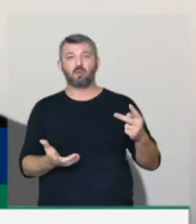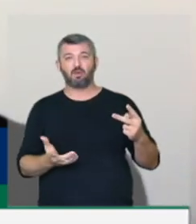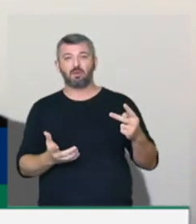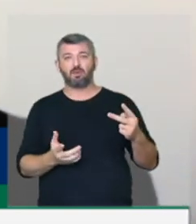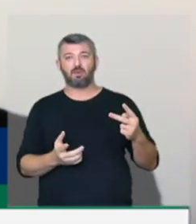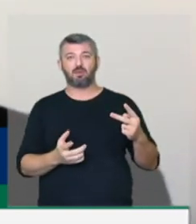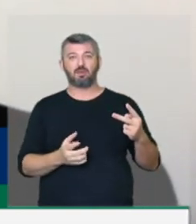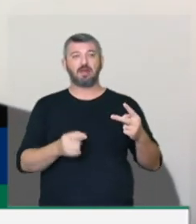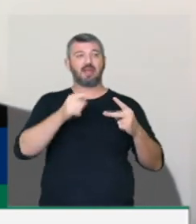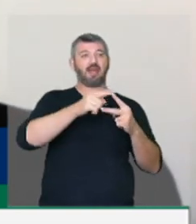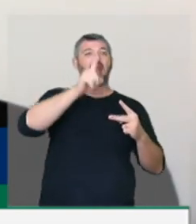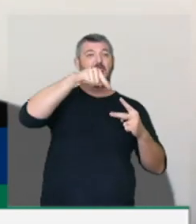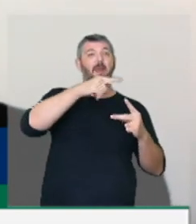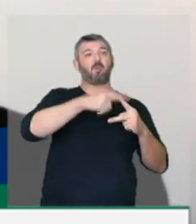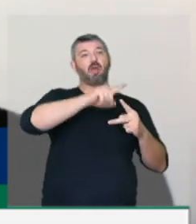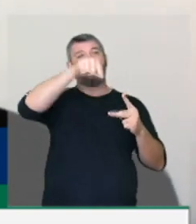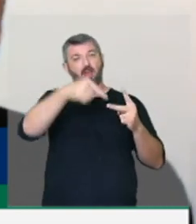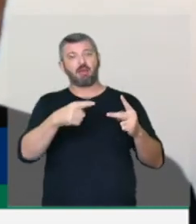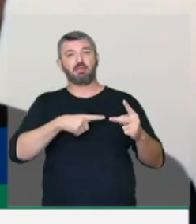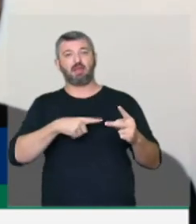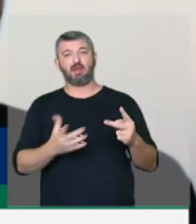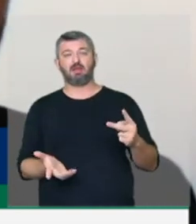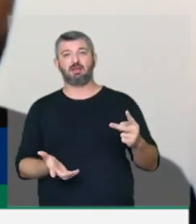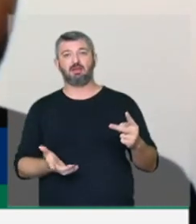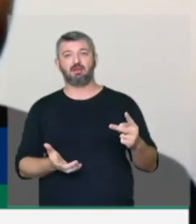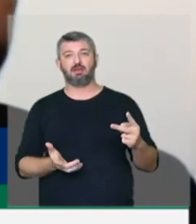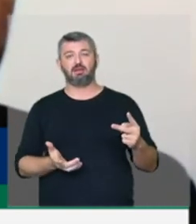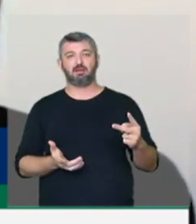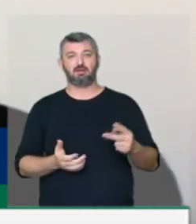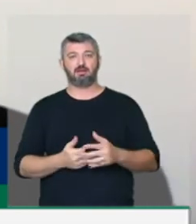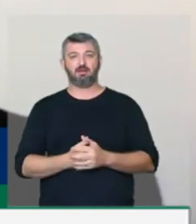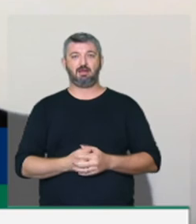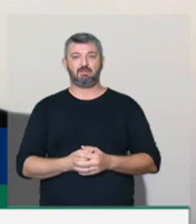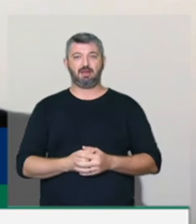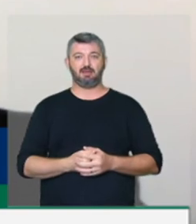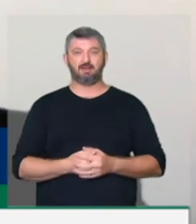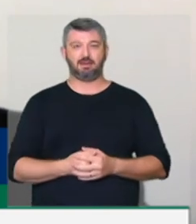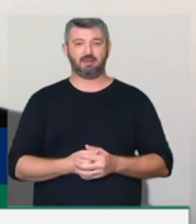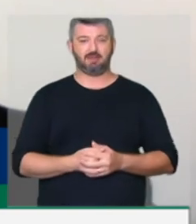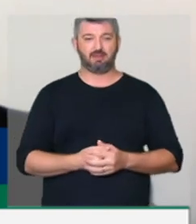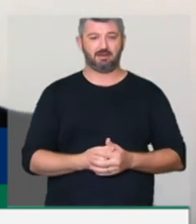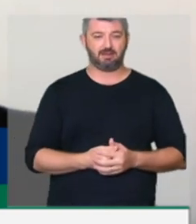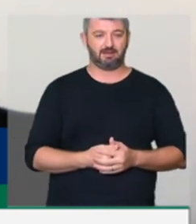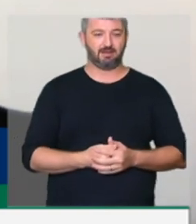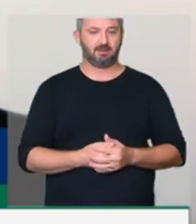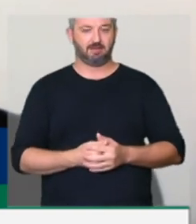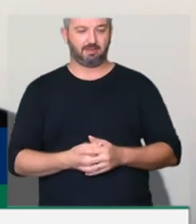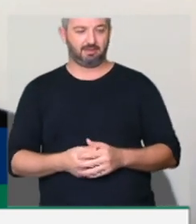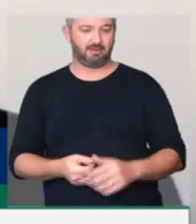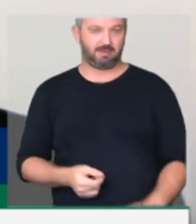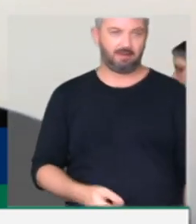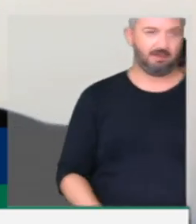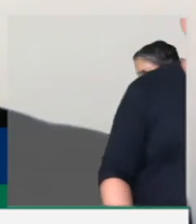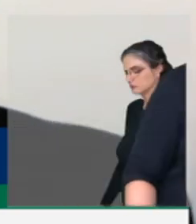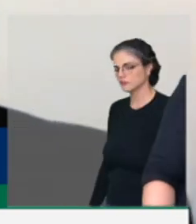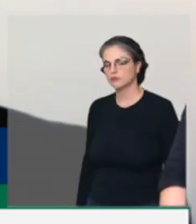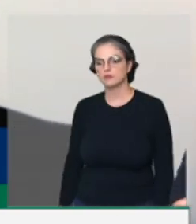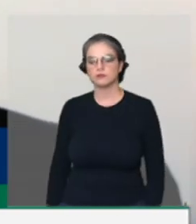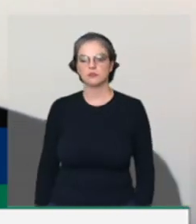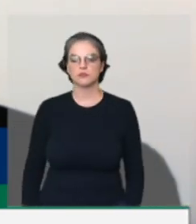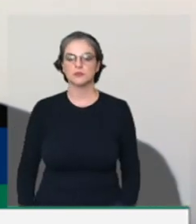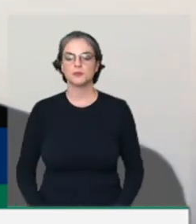reunindo-se aditivamente os requisitos legais do 312 e o 324 do Código Penal, Código de Processo Penal,